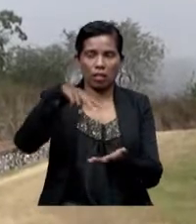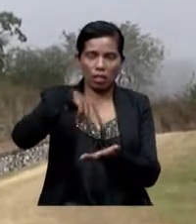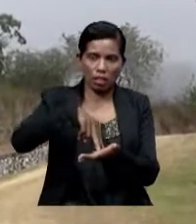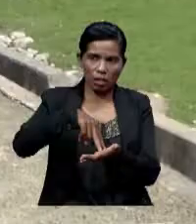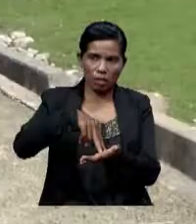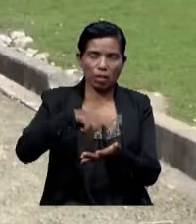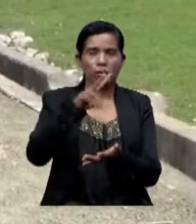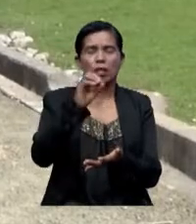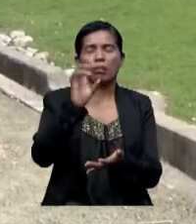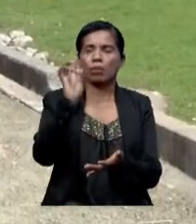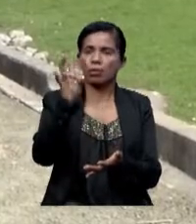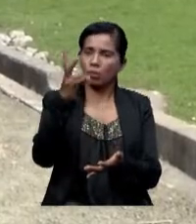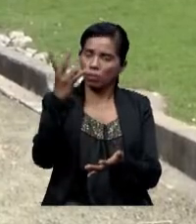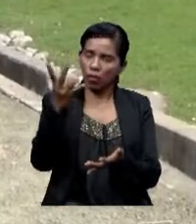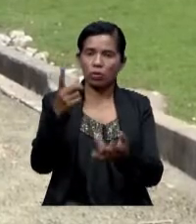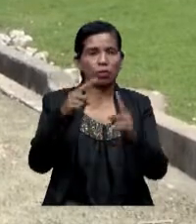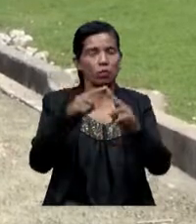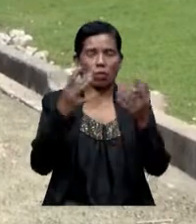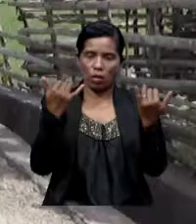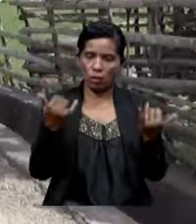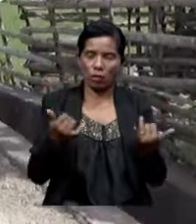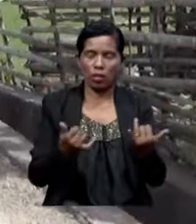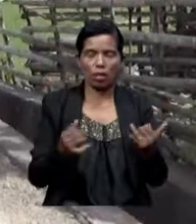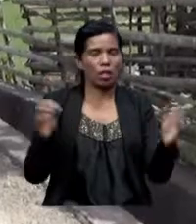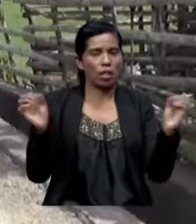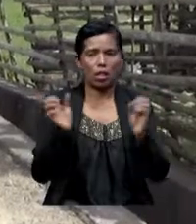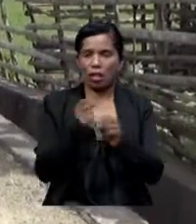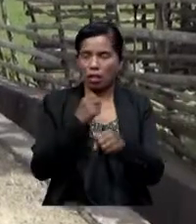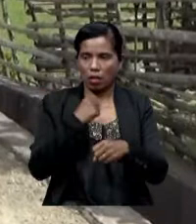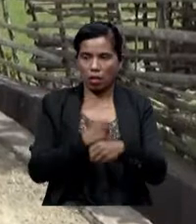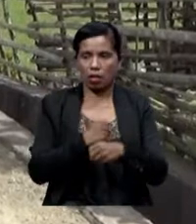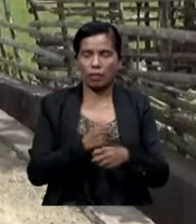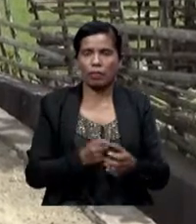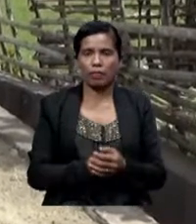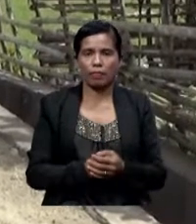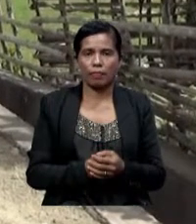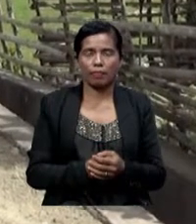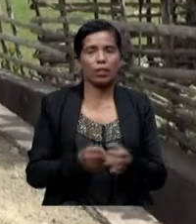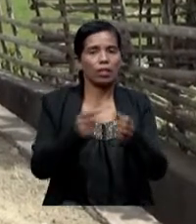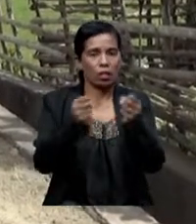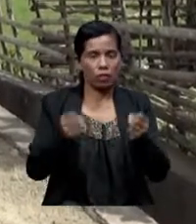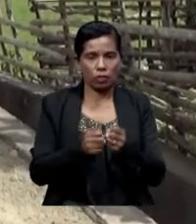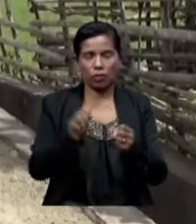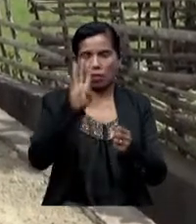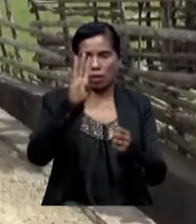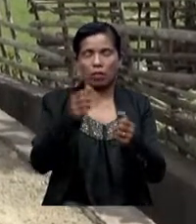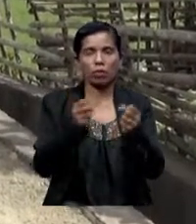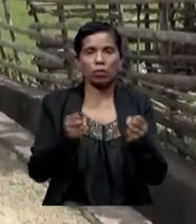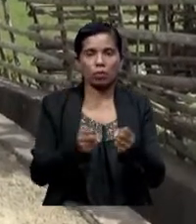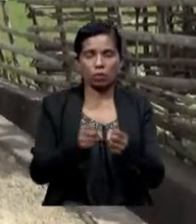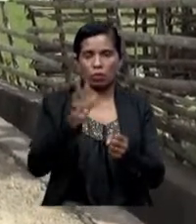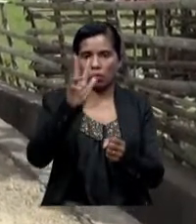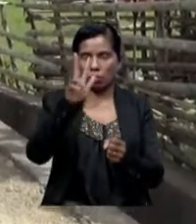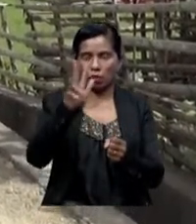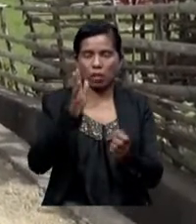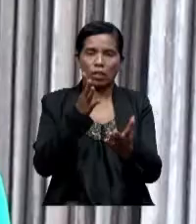ate agora la halau la funciona. Pos tu mau kata ya suku hat, ma de suku dolu asesona